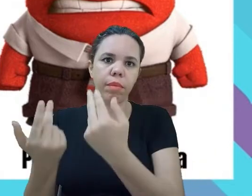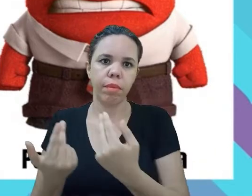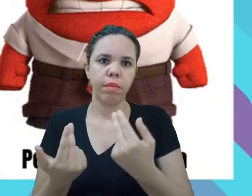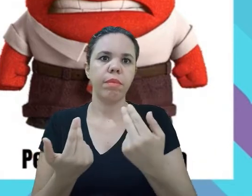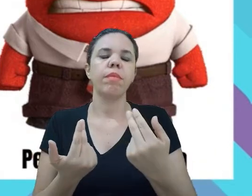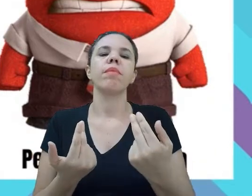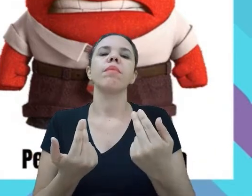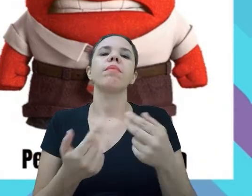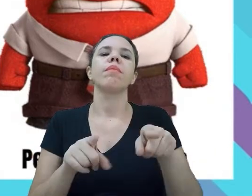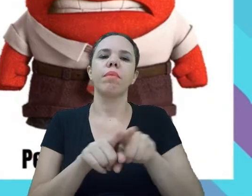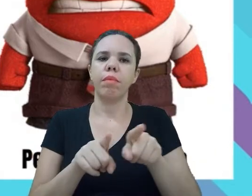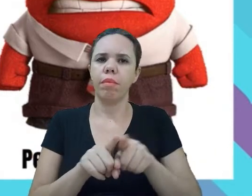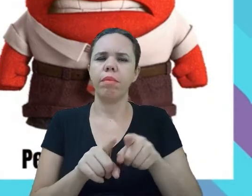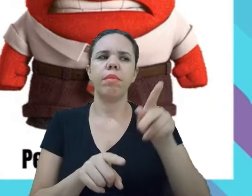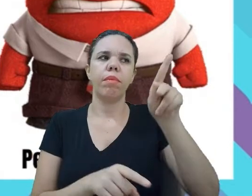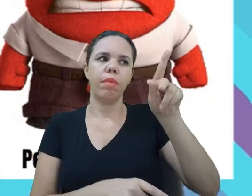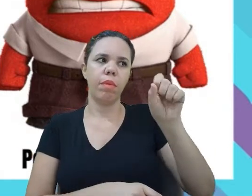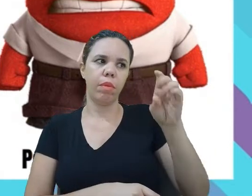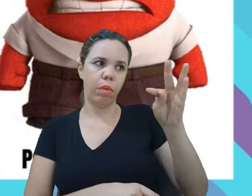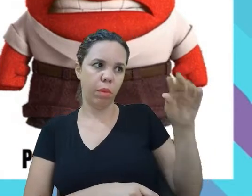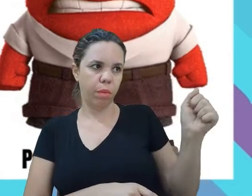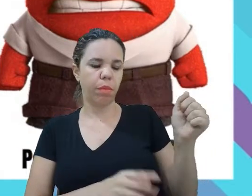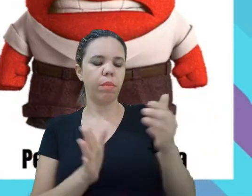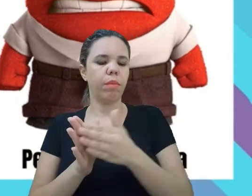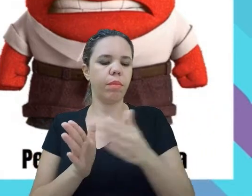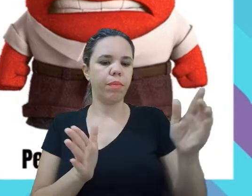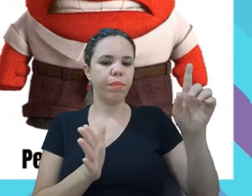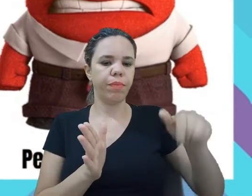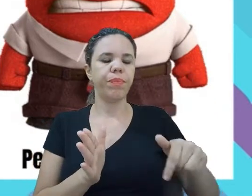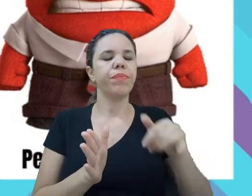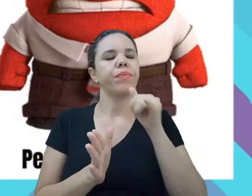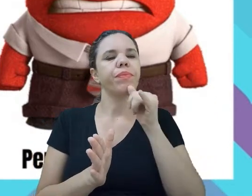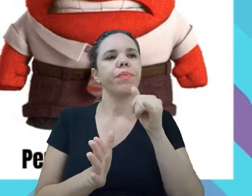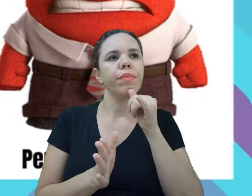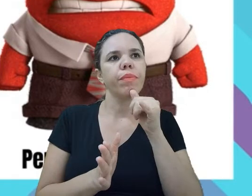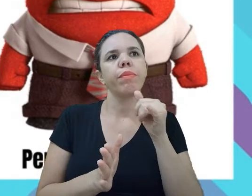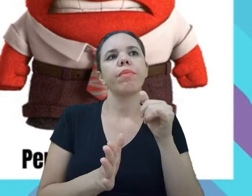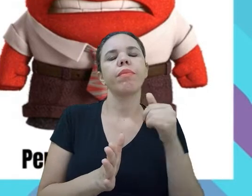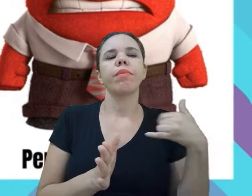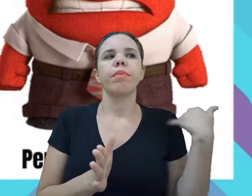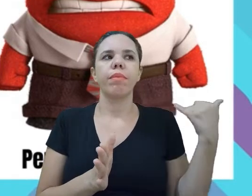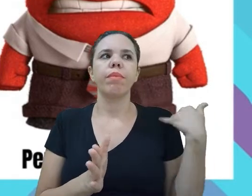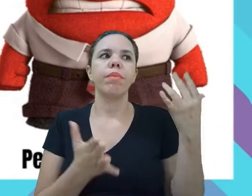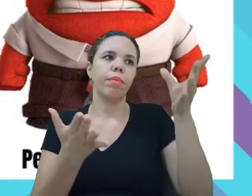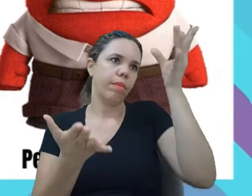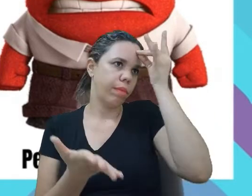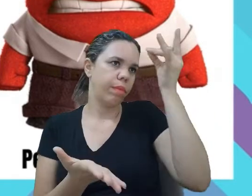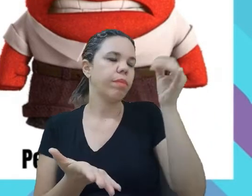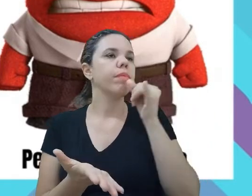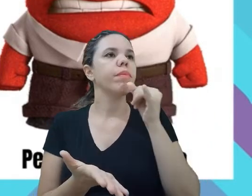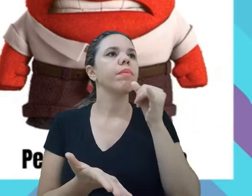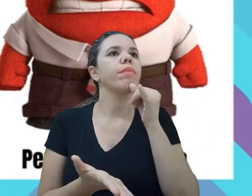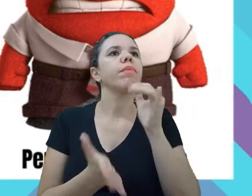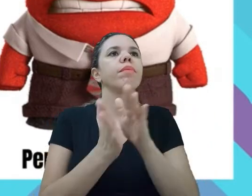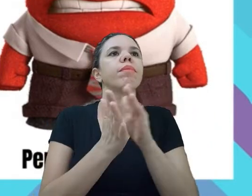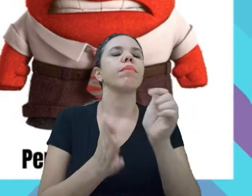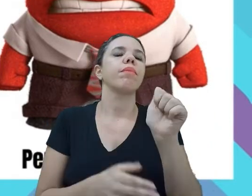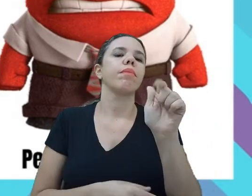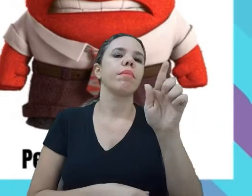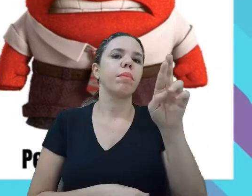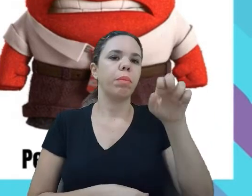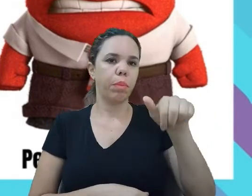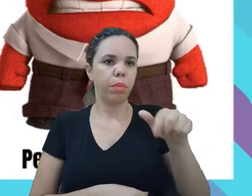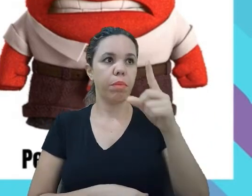ferida do traço de caráter masoquista é a humilhação por fezes ou pela expressão, pela forma como essa criança